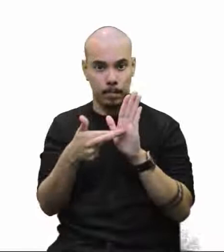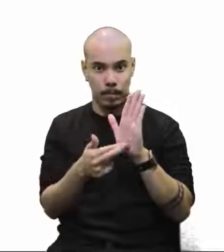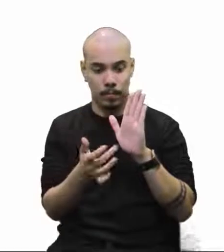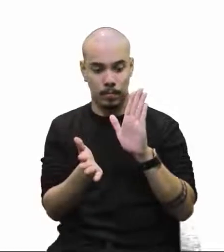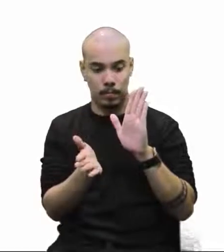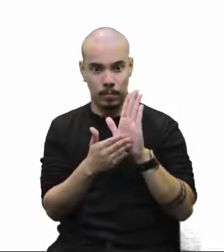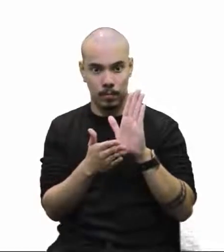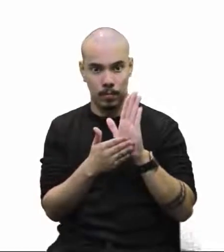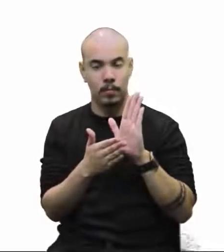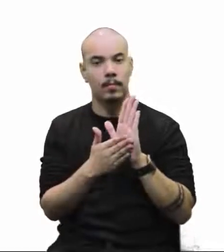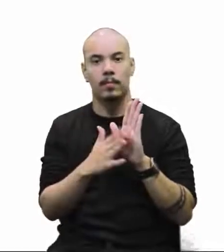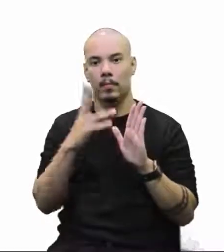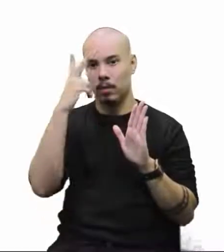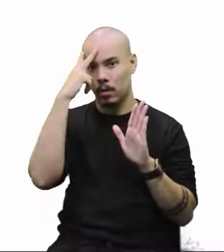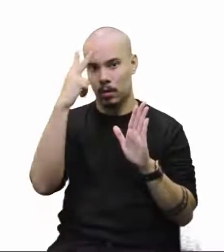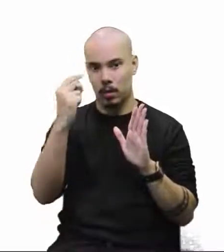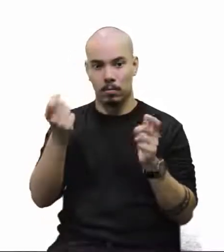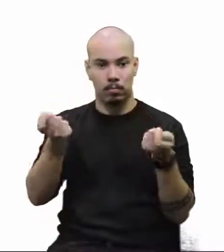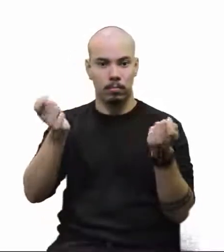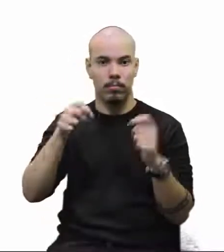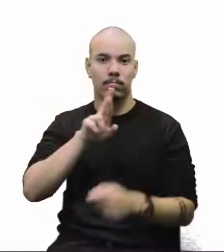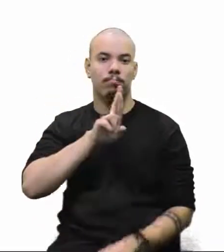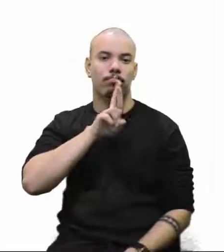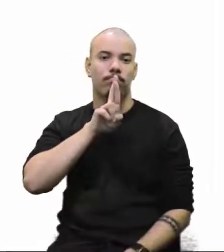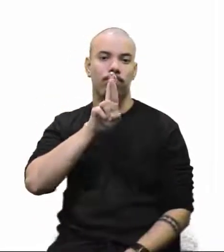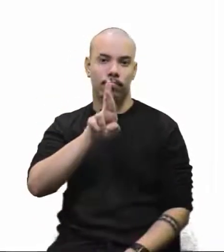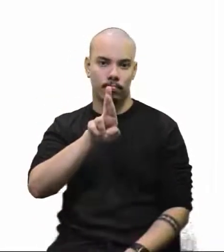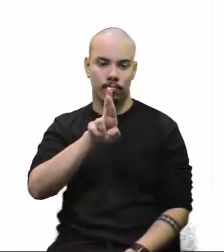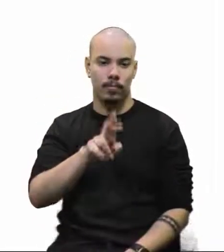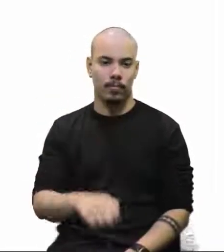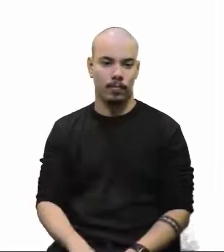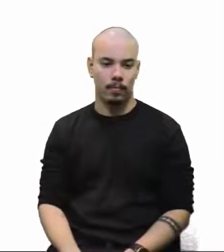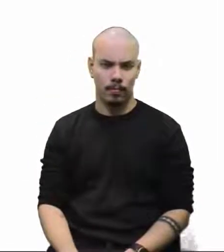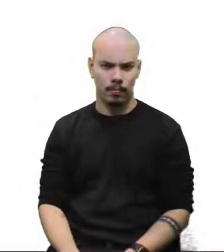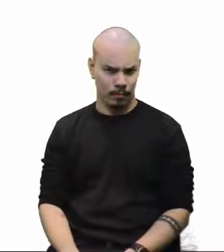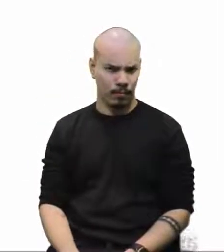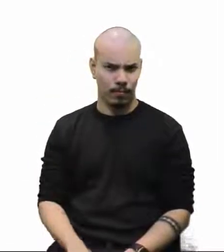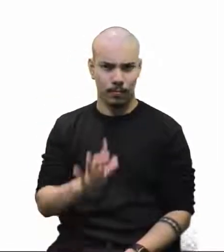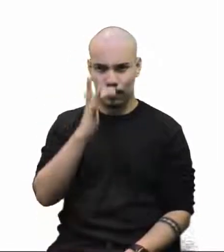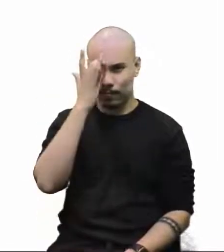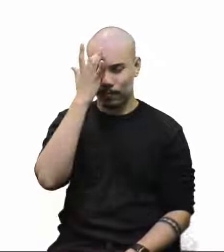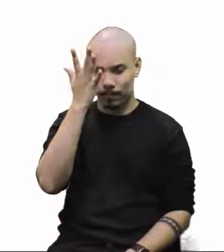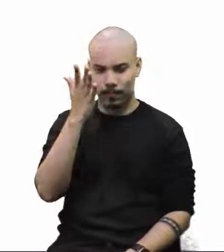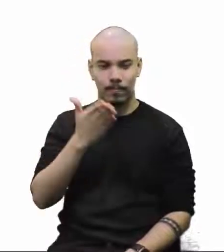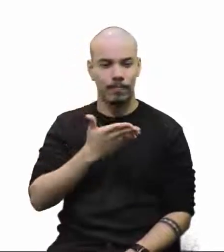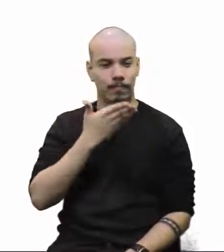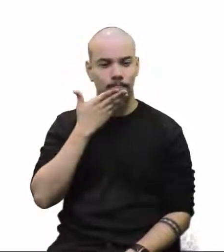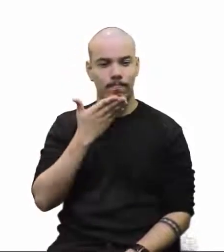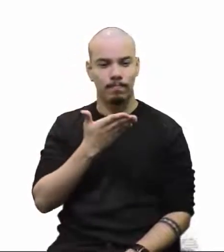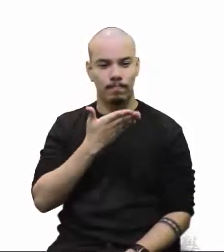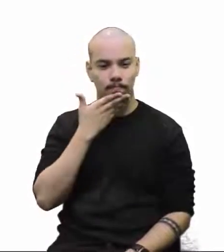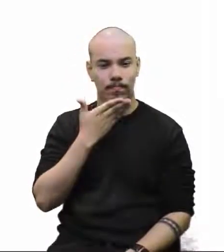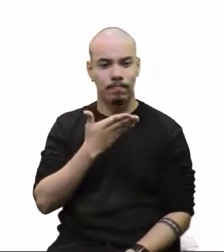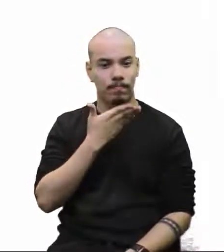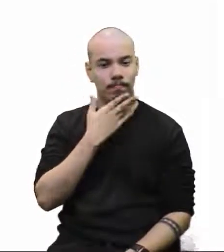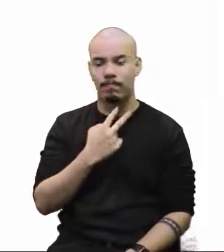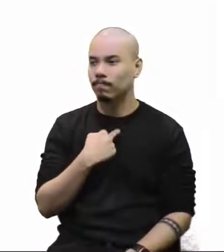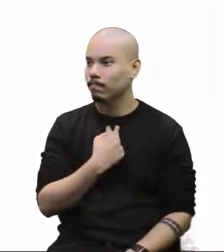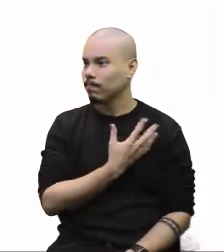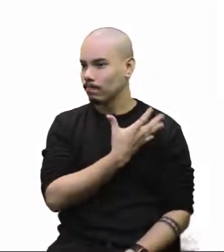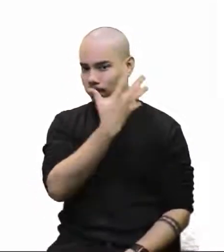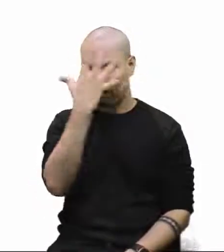bem tranquilo de chegar no resultado. Acho que está tranquilo, né? Só que a única parte que não pode esquecer é